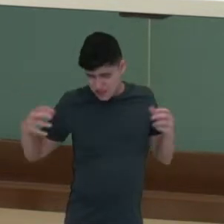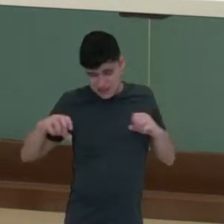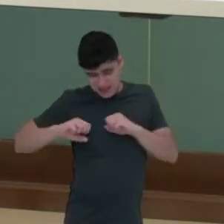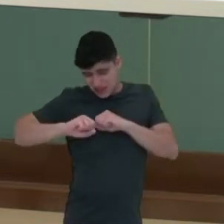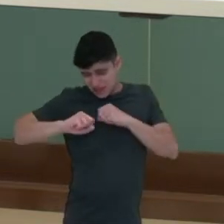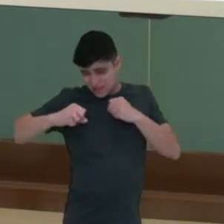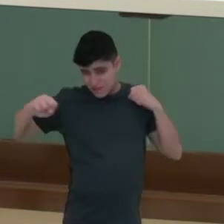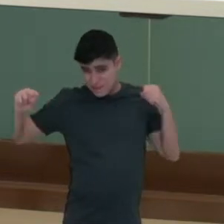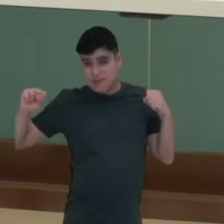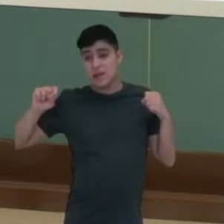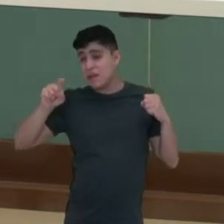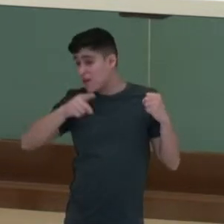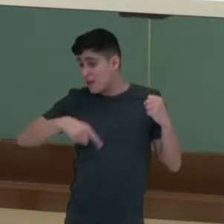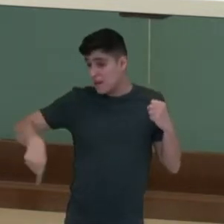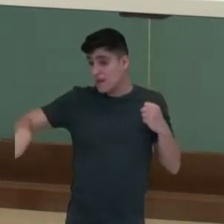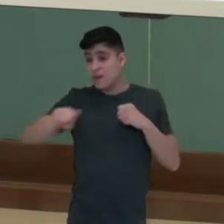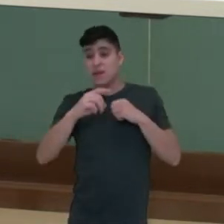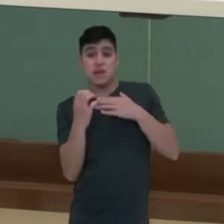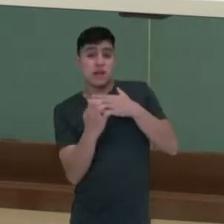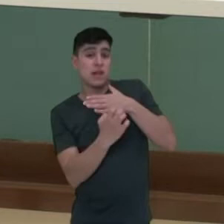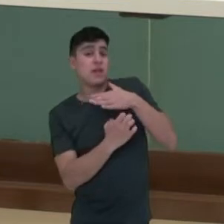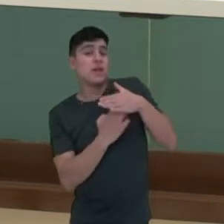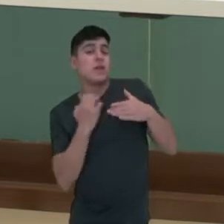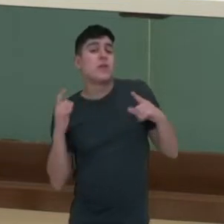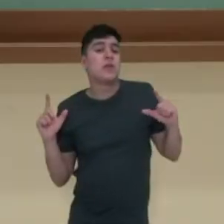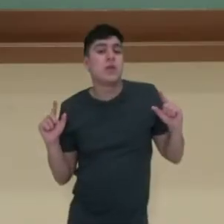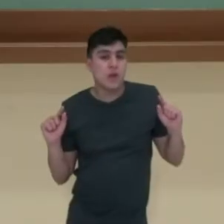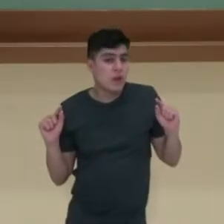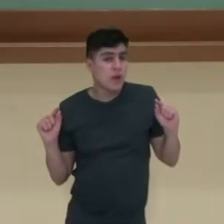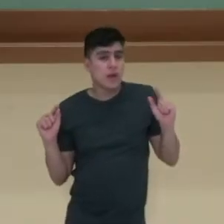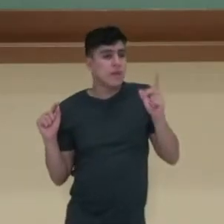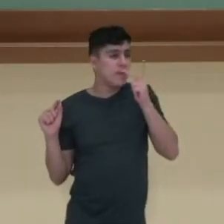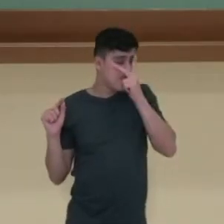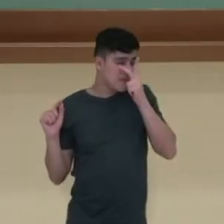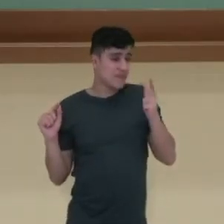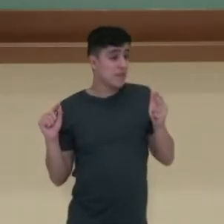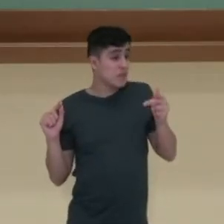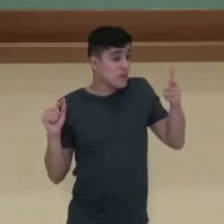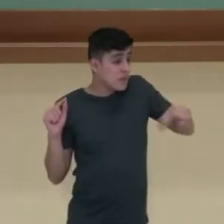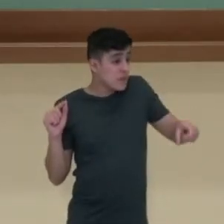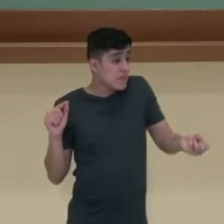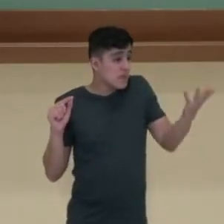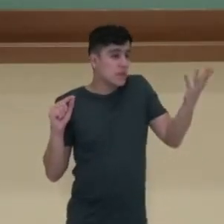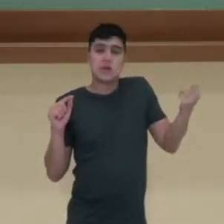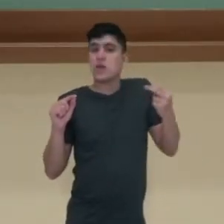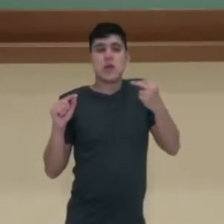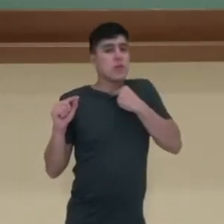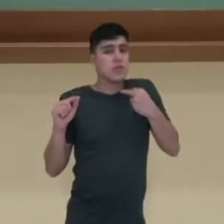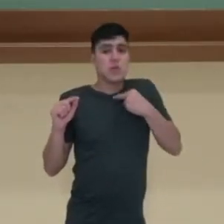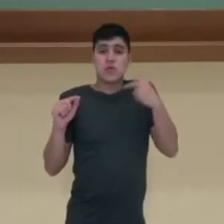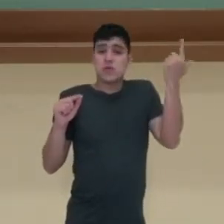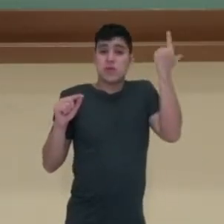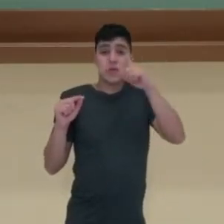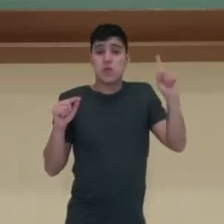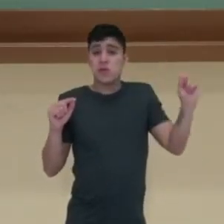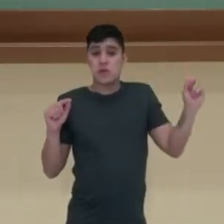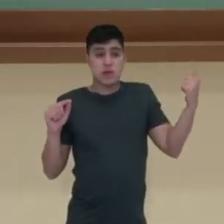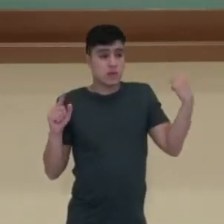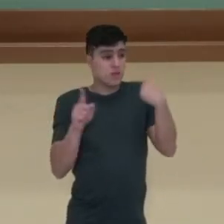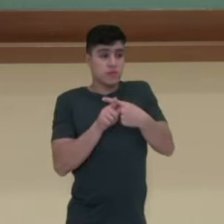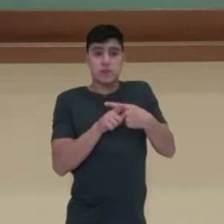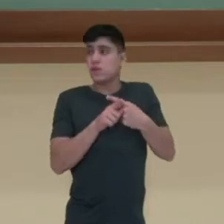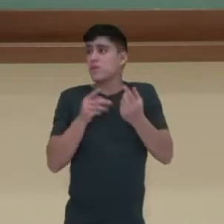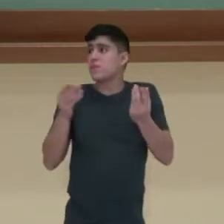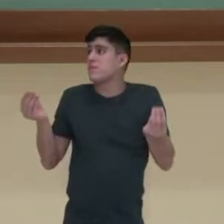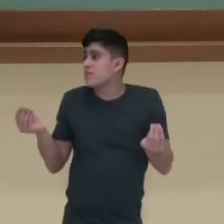E elas acabam, inclusive, impedindo com que surjam novas empresas do mesmo ramo